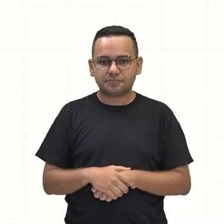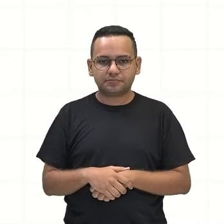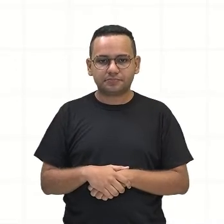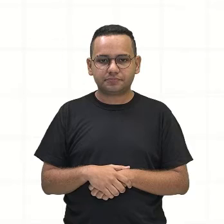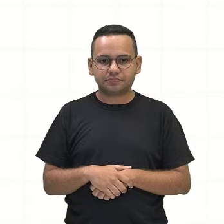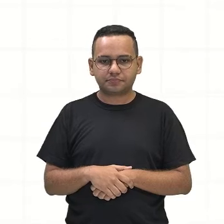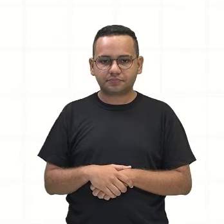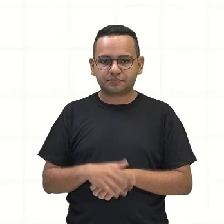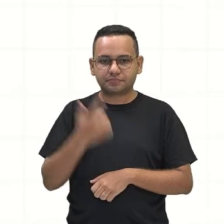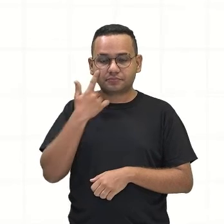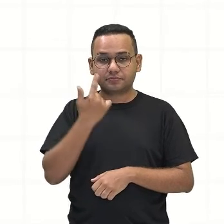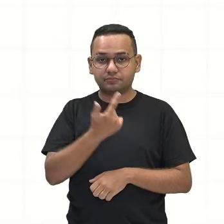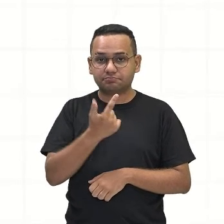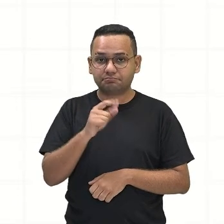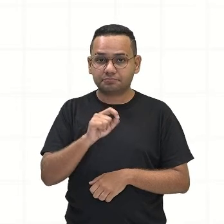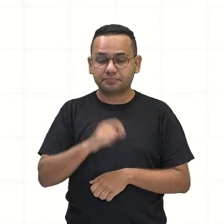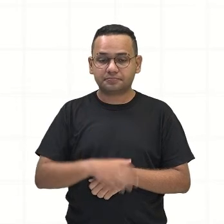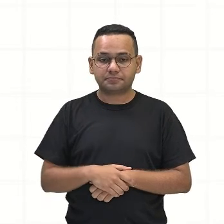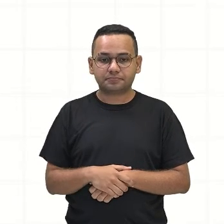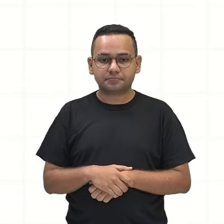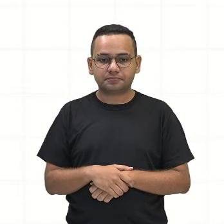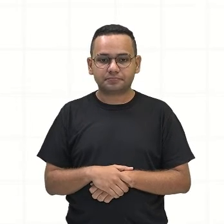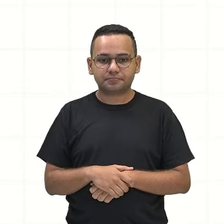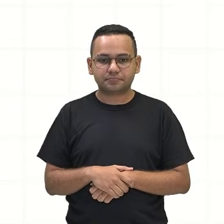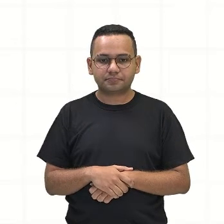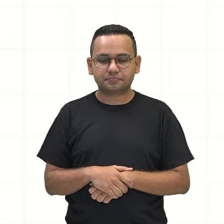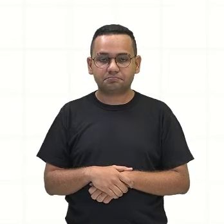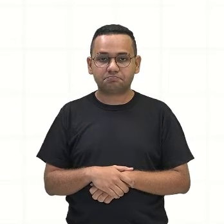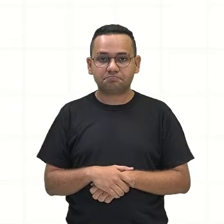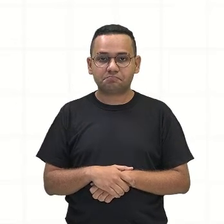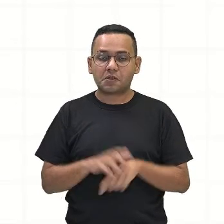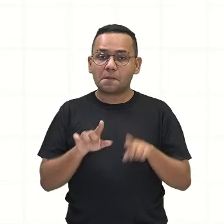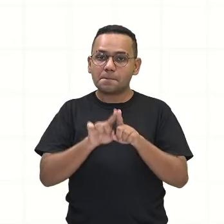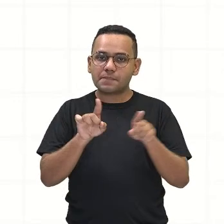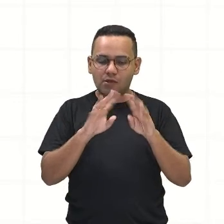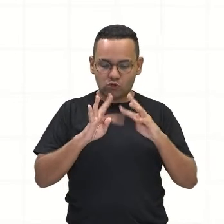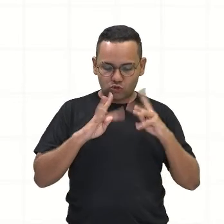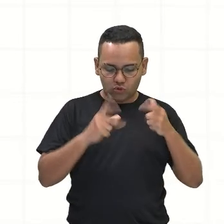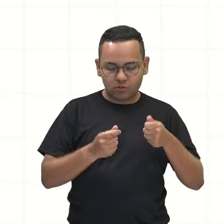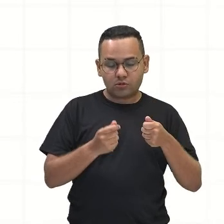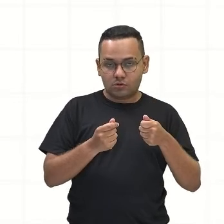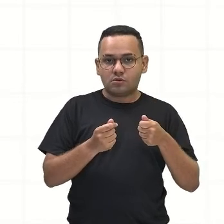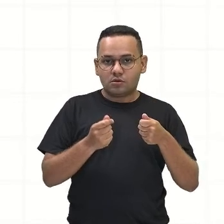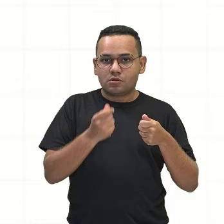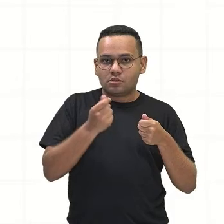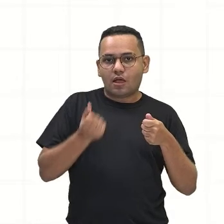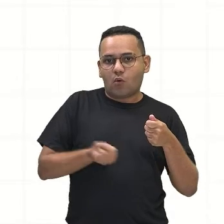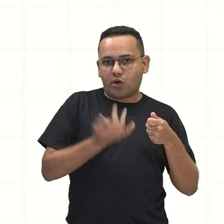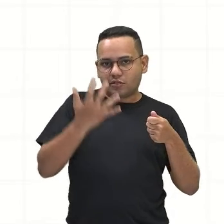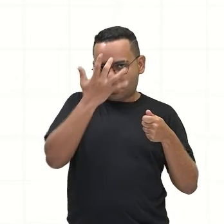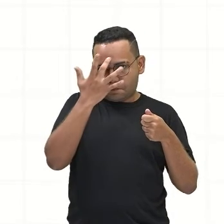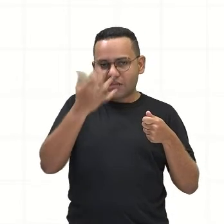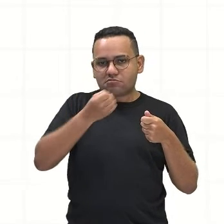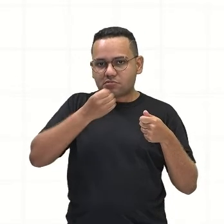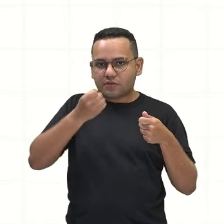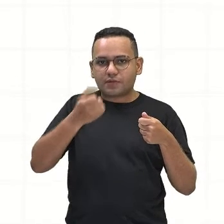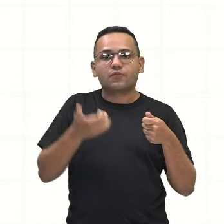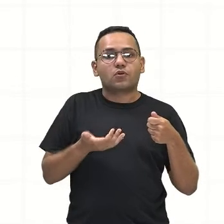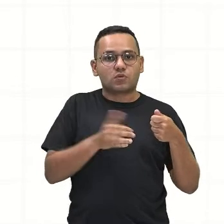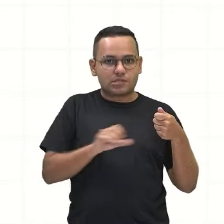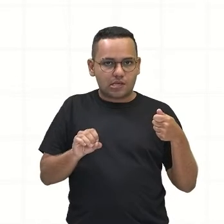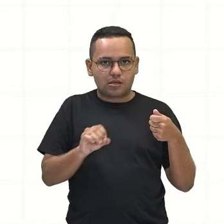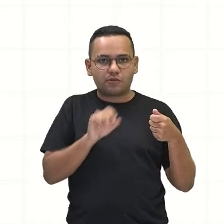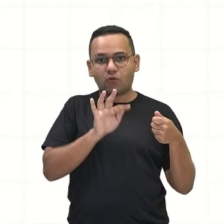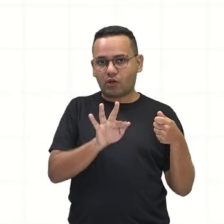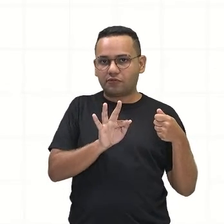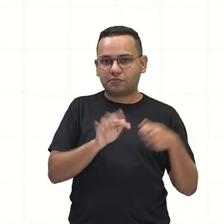Voltando à tabela anterior, o que a gente tem? Que o total aqui deu 100, né? Porque é o total das frequências